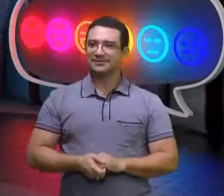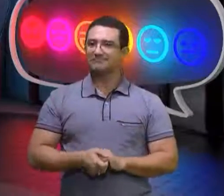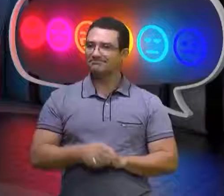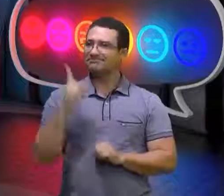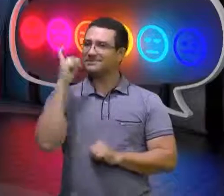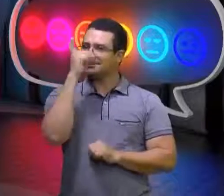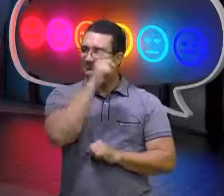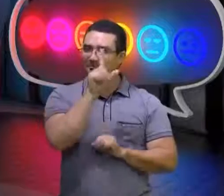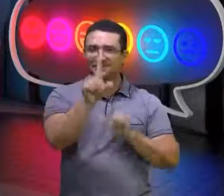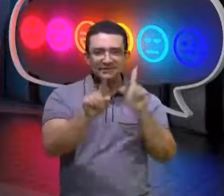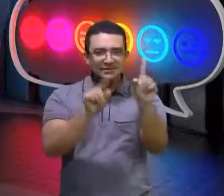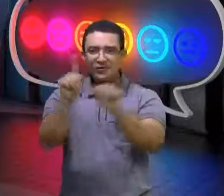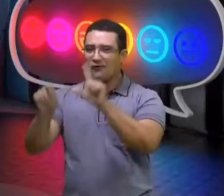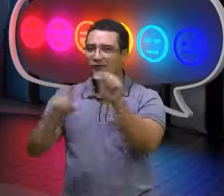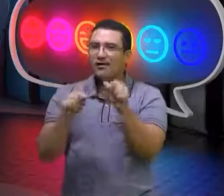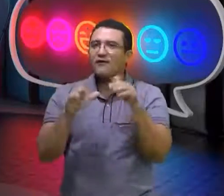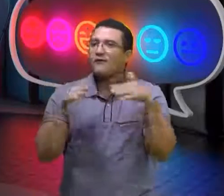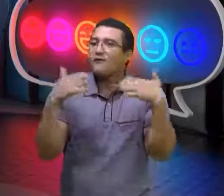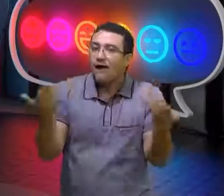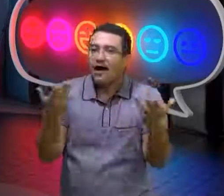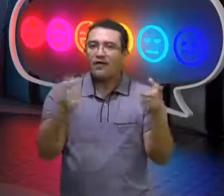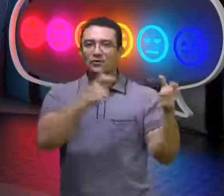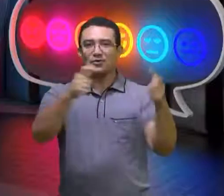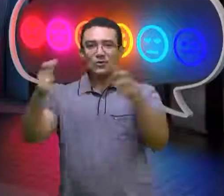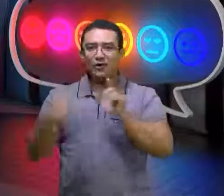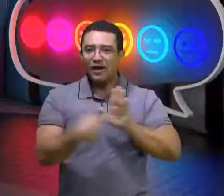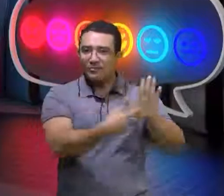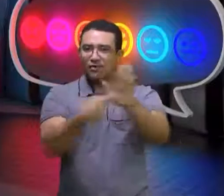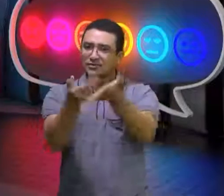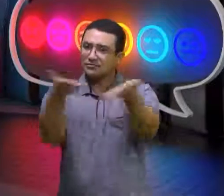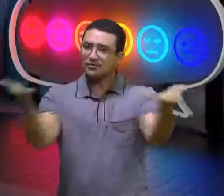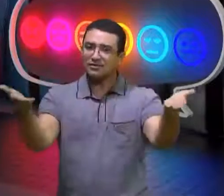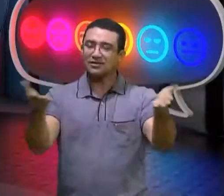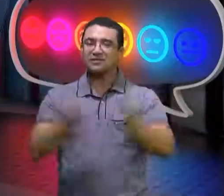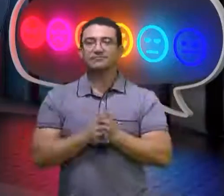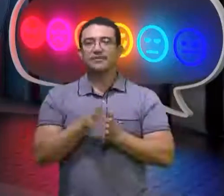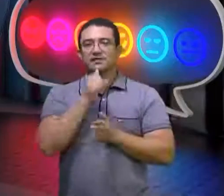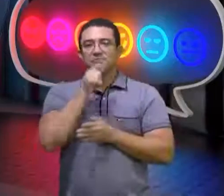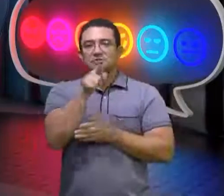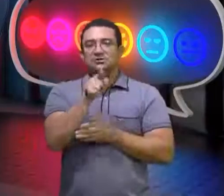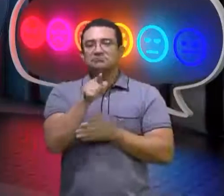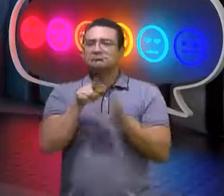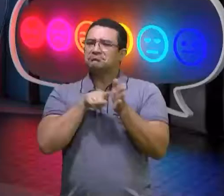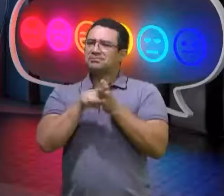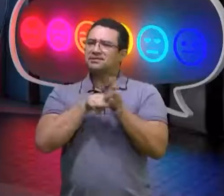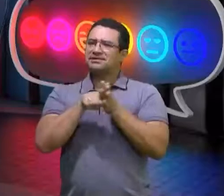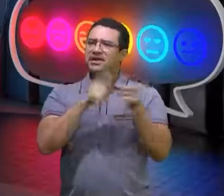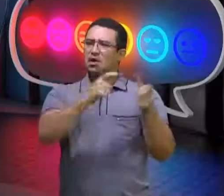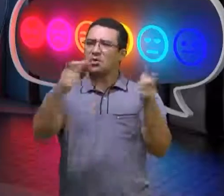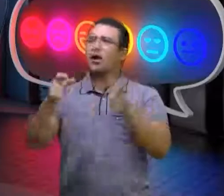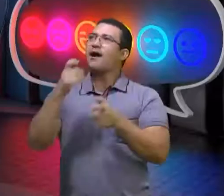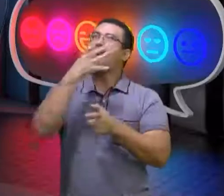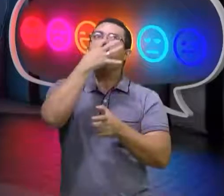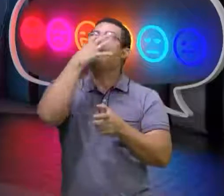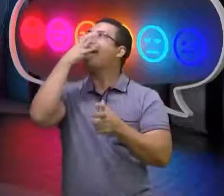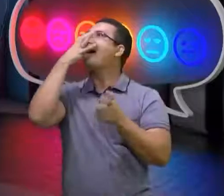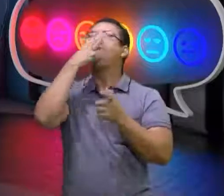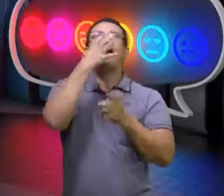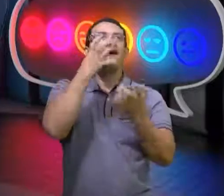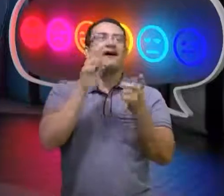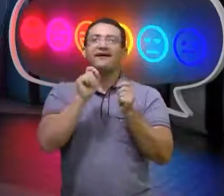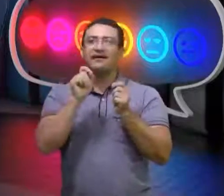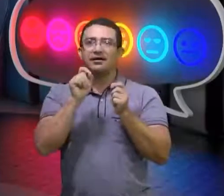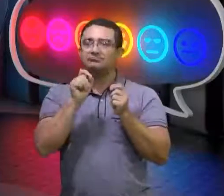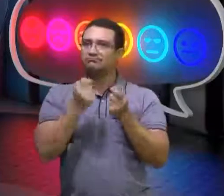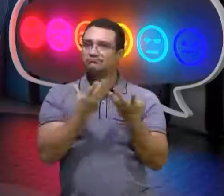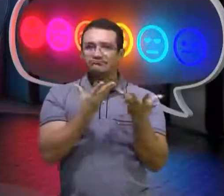trabalho escolher quais desses lugares, sabe por quê? Porque quando você vai pesquisar lugares impressionantes, façam o teste. Vai